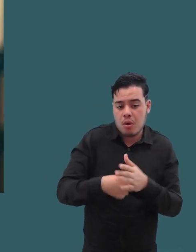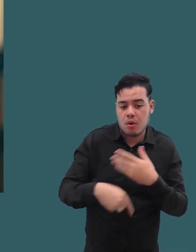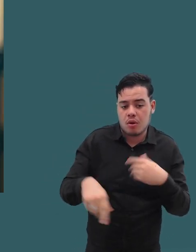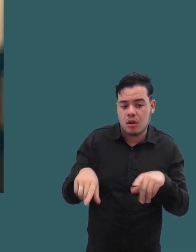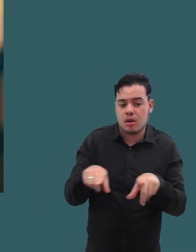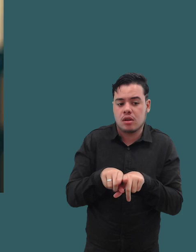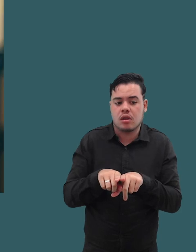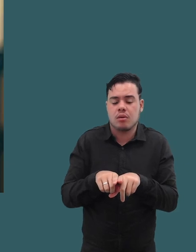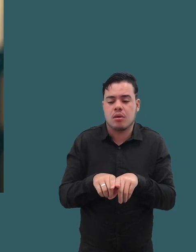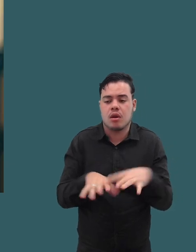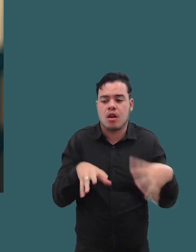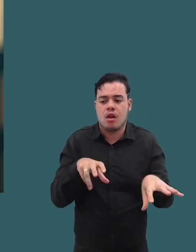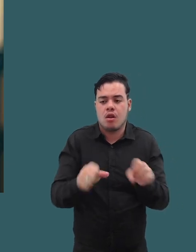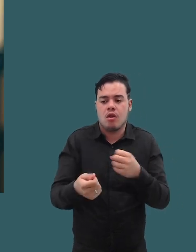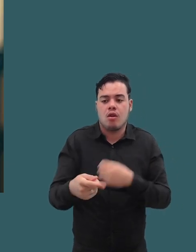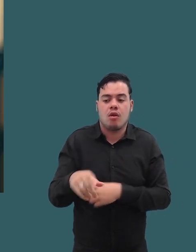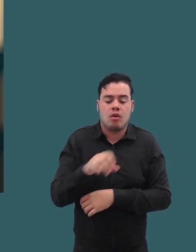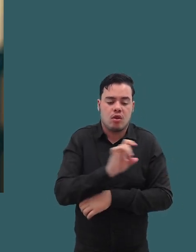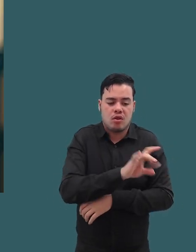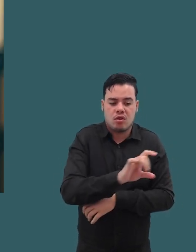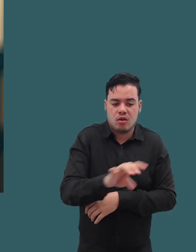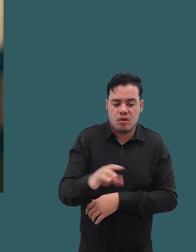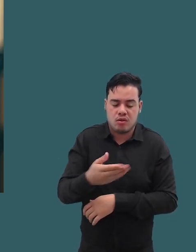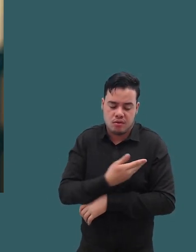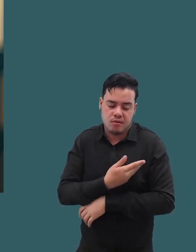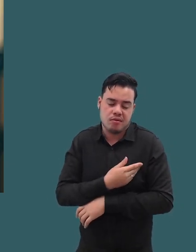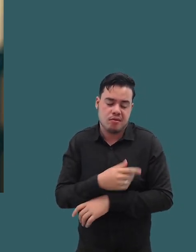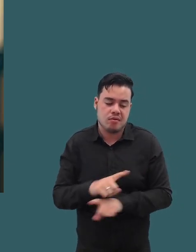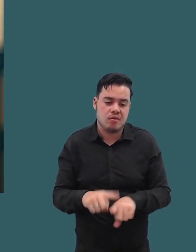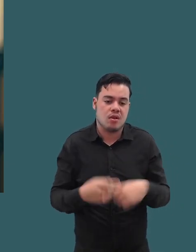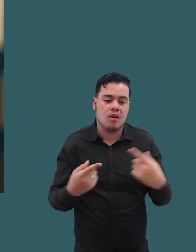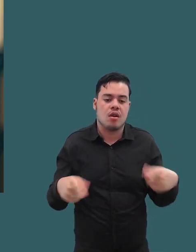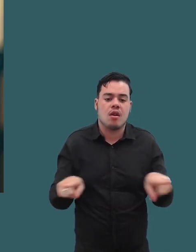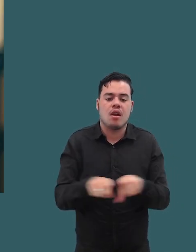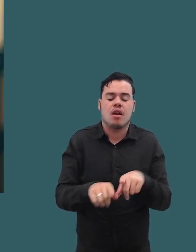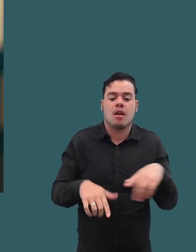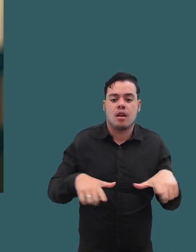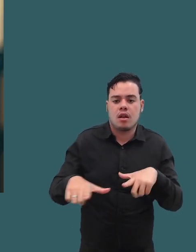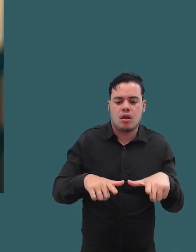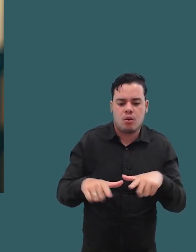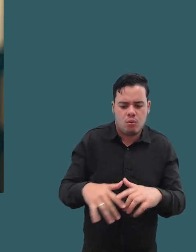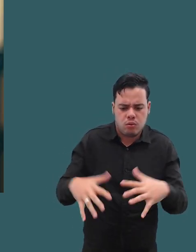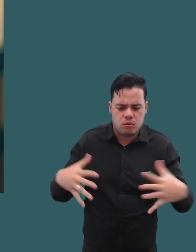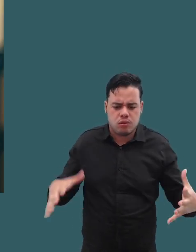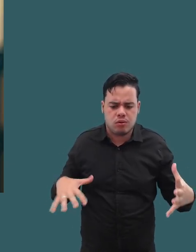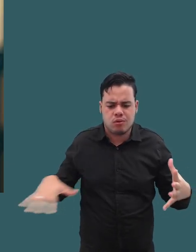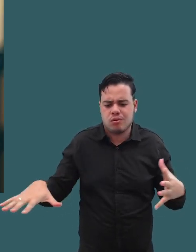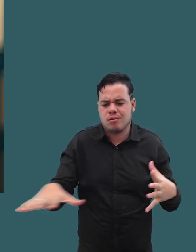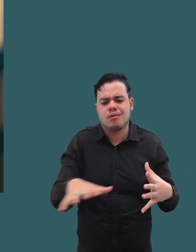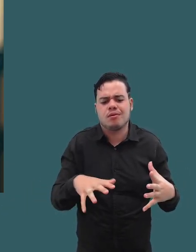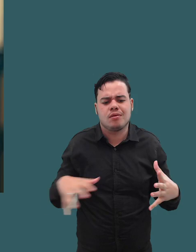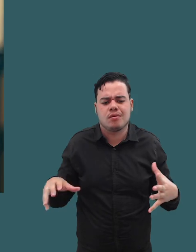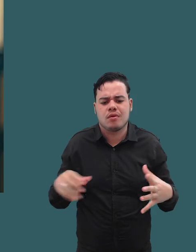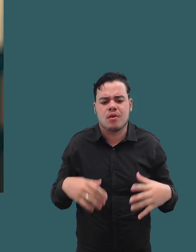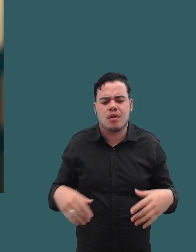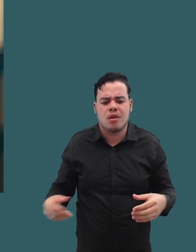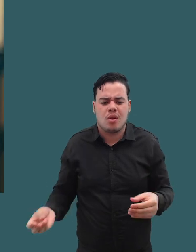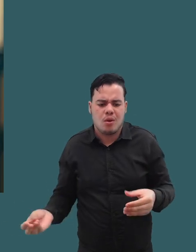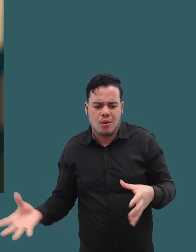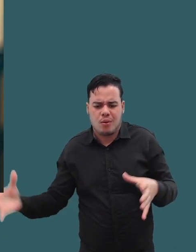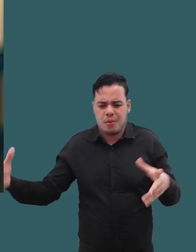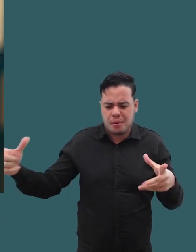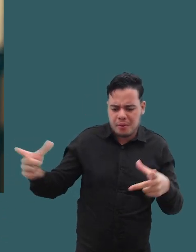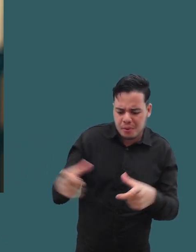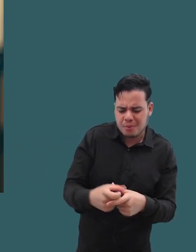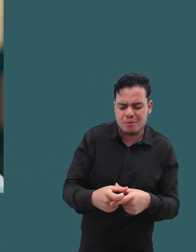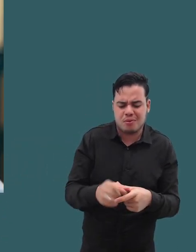pela observação dos colegas, muitas vezes esse trabalho grande que tem sido feito na área acadêmica fica restrito a um